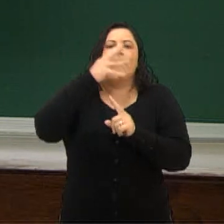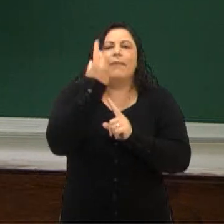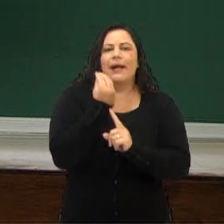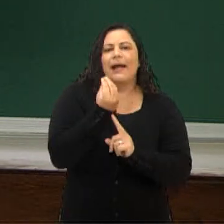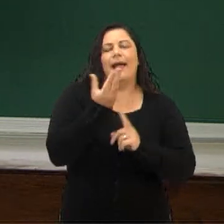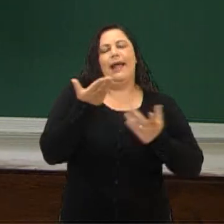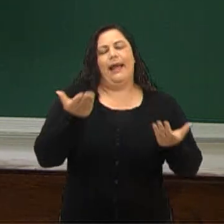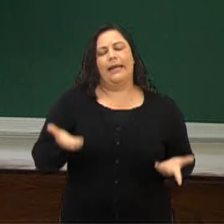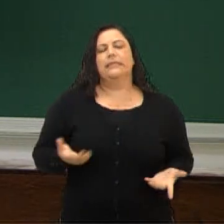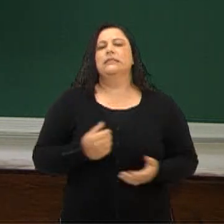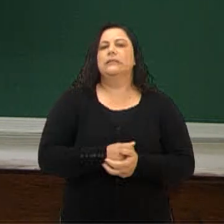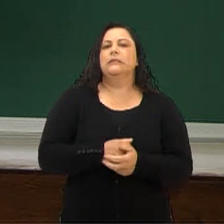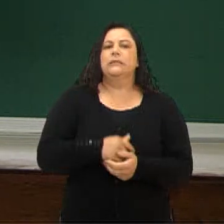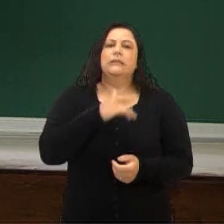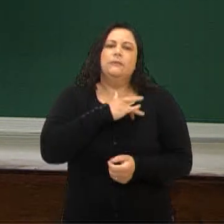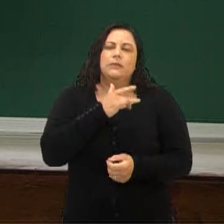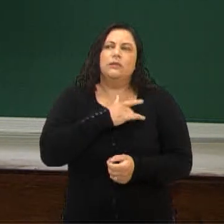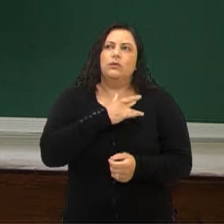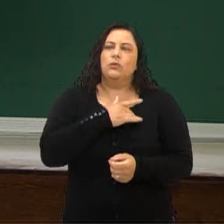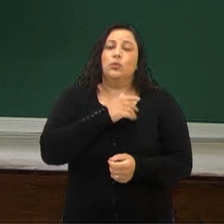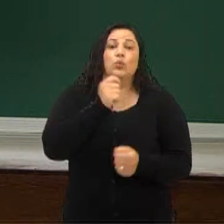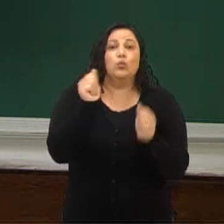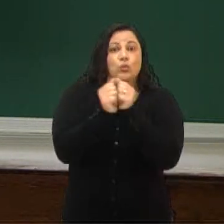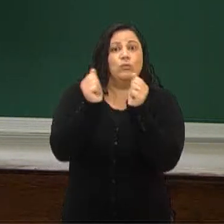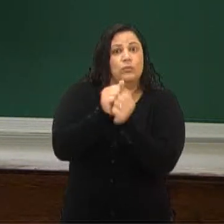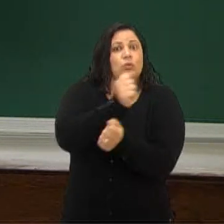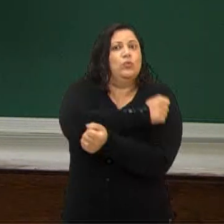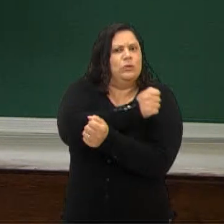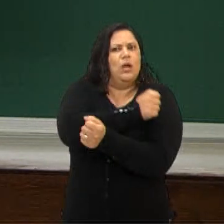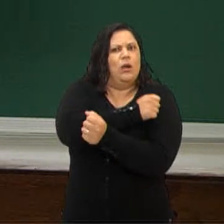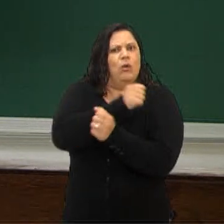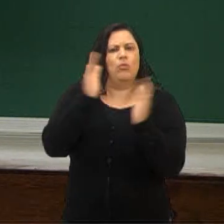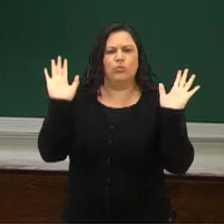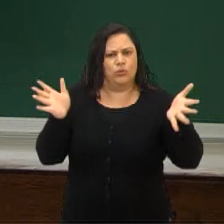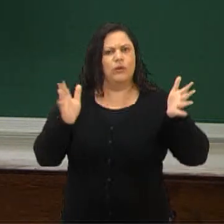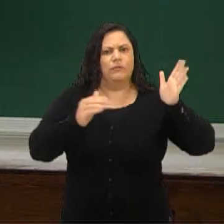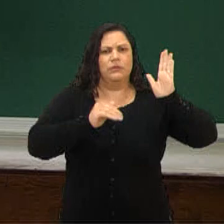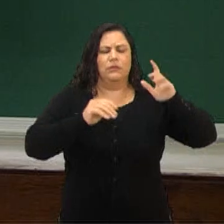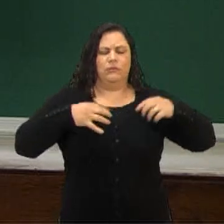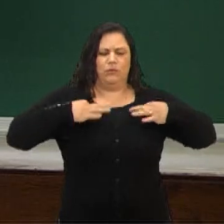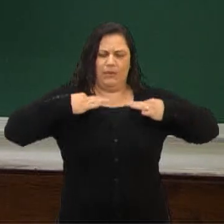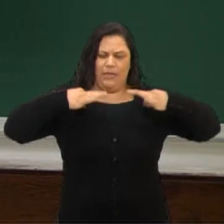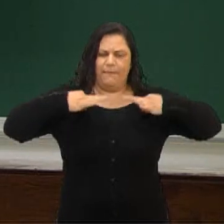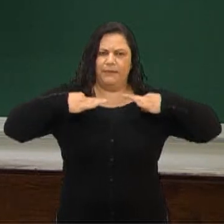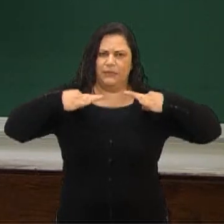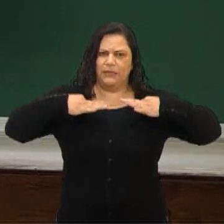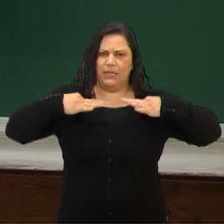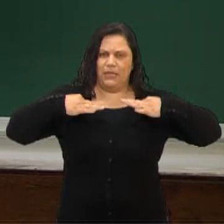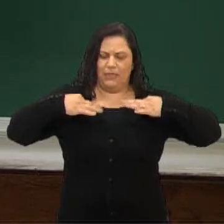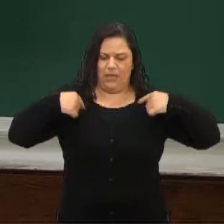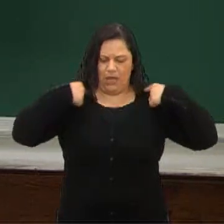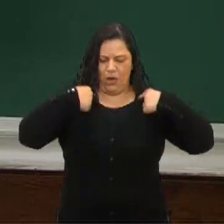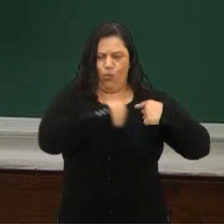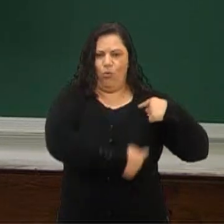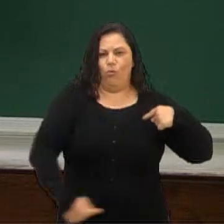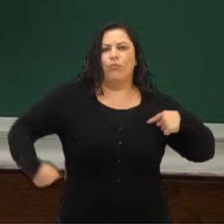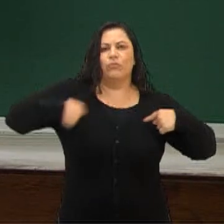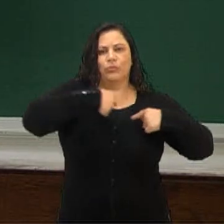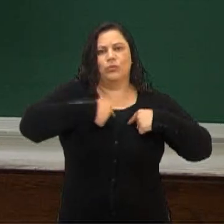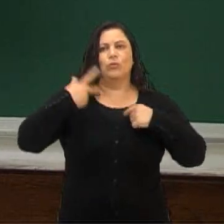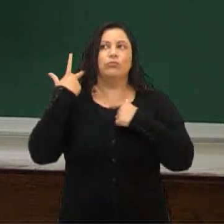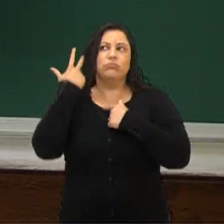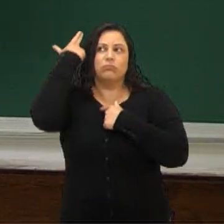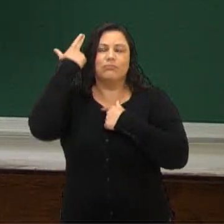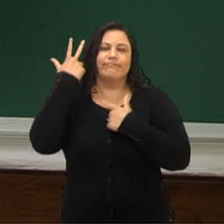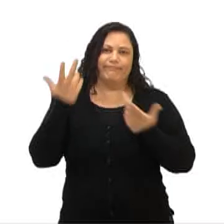com meus alunos, uma vez a gente fez uma camiseta, né, com uma caricatura do Van Gogh, dizendo assim, vai uma orelhinha aí? Por quê? Porque valia a pena, né,